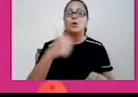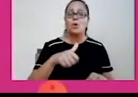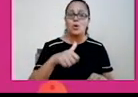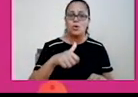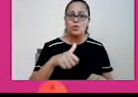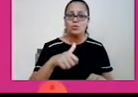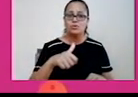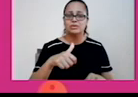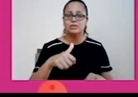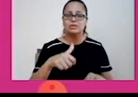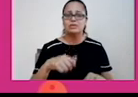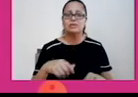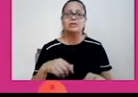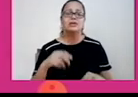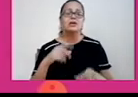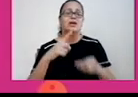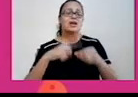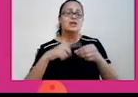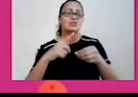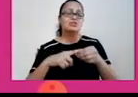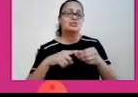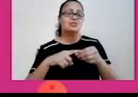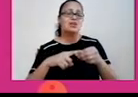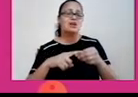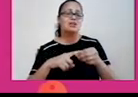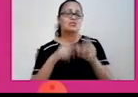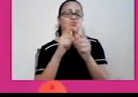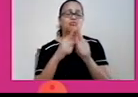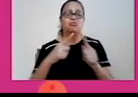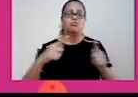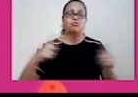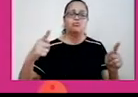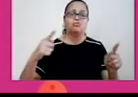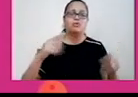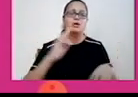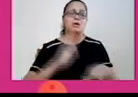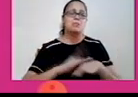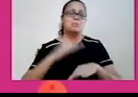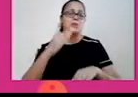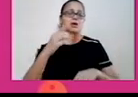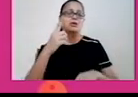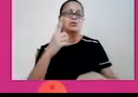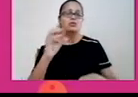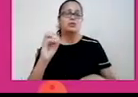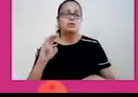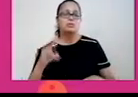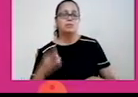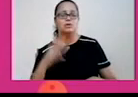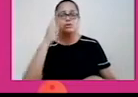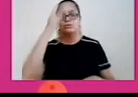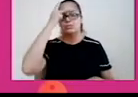recordam, o conceito de megacidades são cidades com acima de 10 milhões de habitantes, certo?